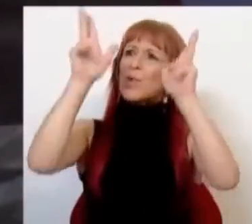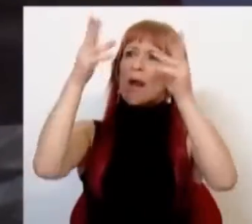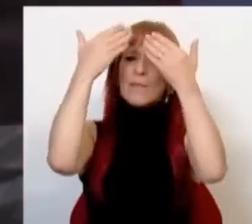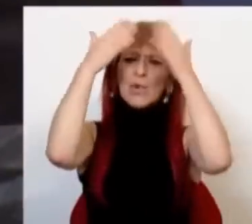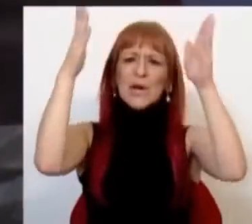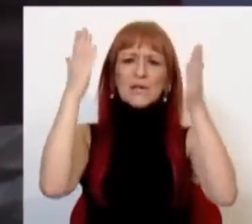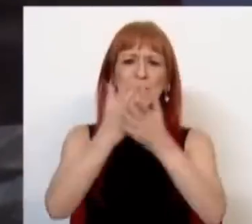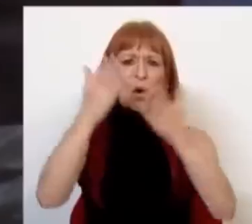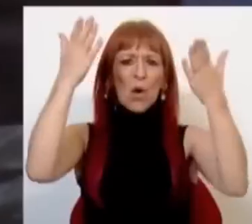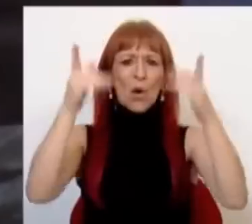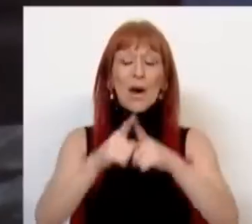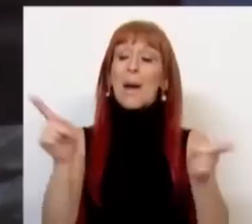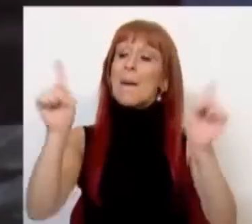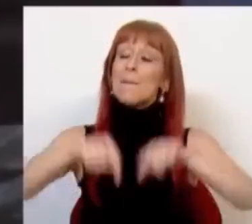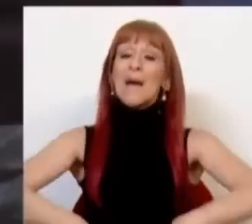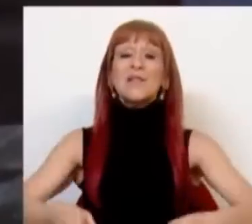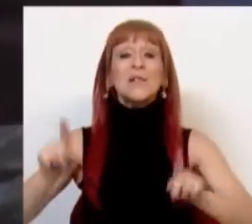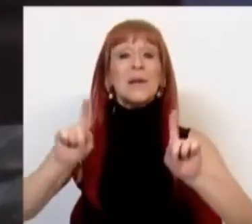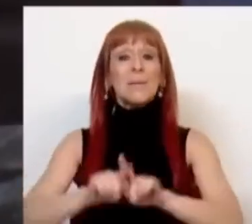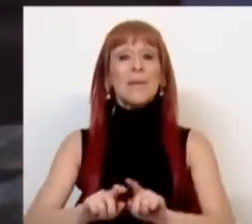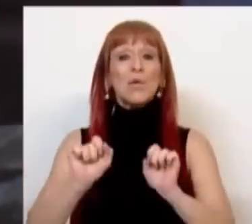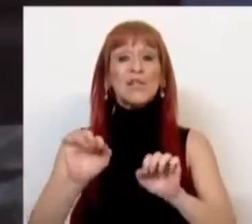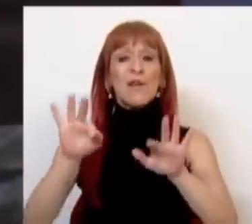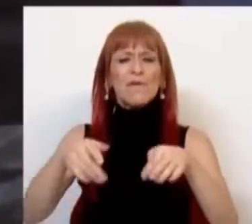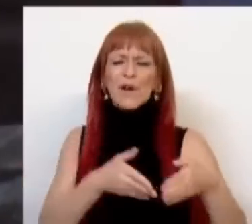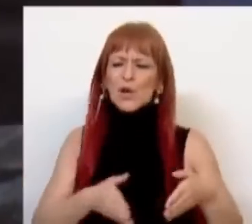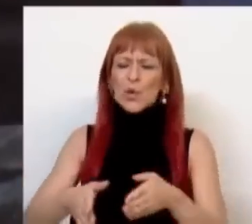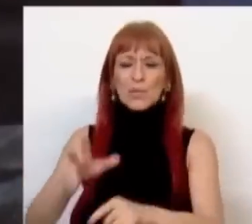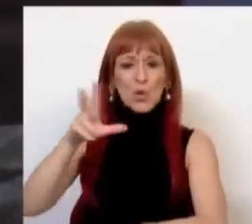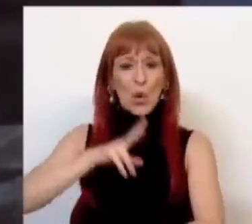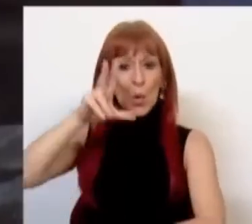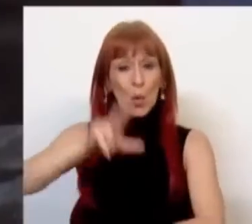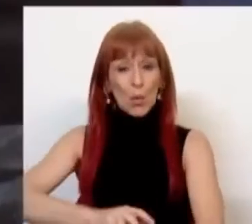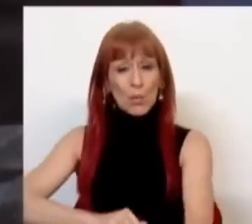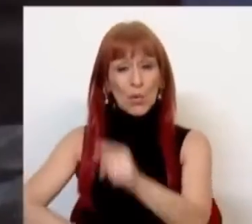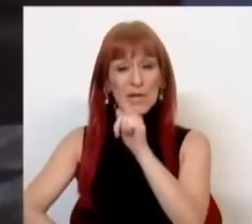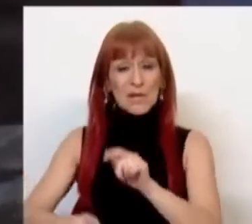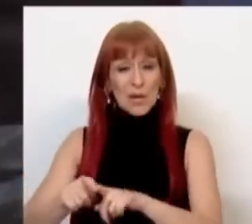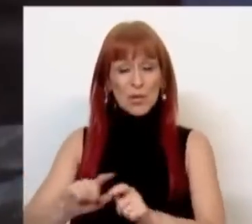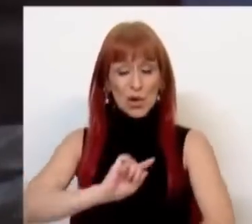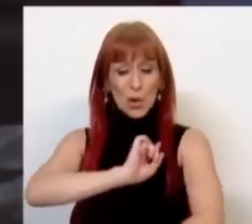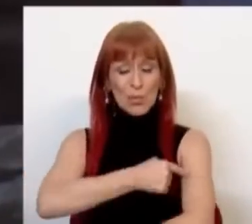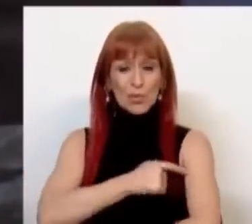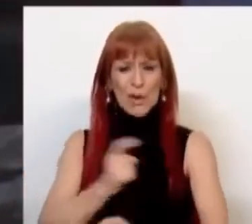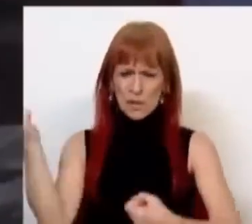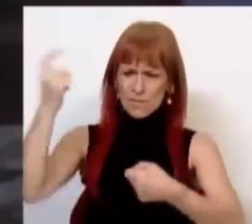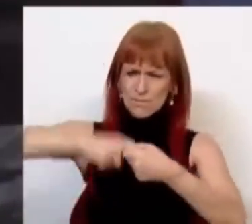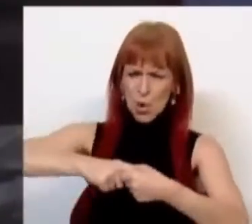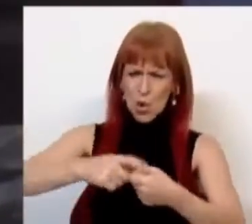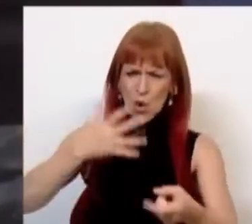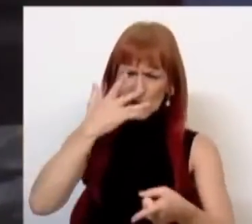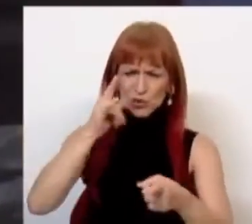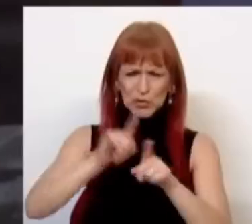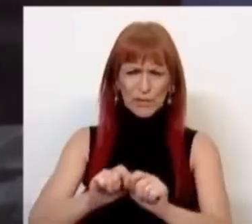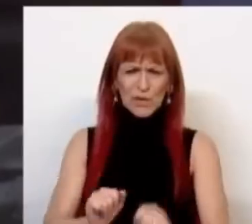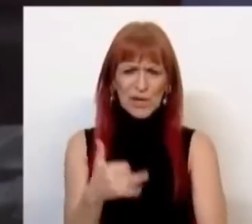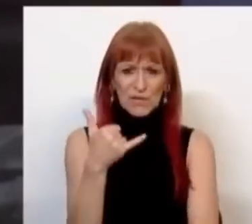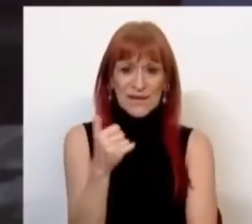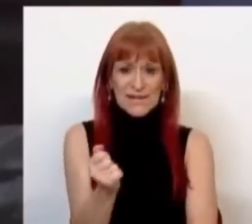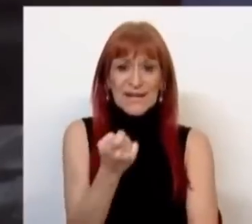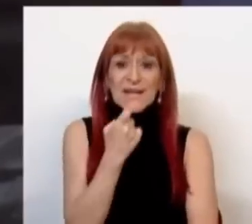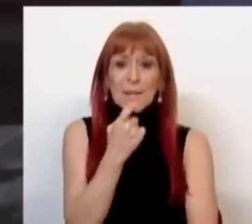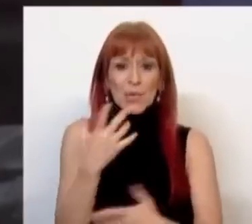democracia. Marca também o fim da trajetória de Portugal como potência colonial. O 25 de